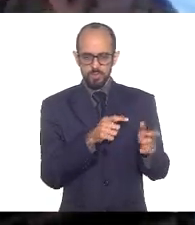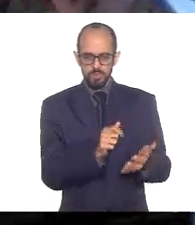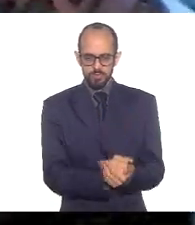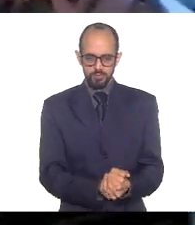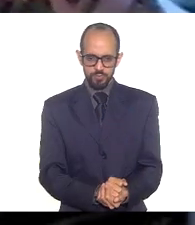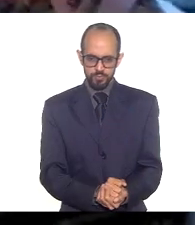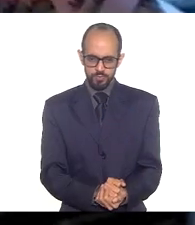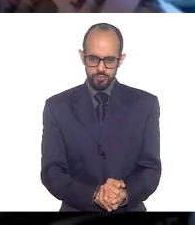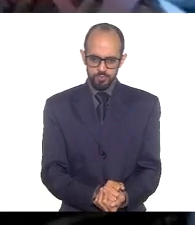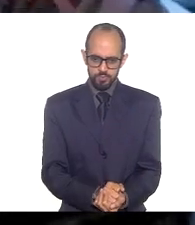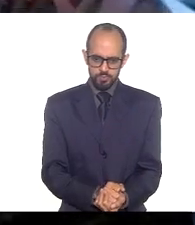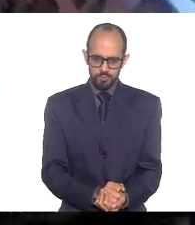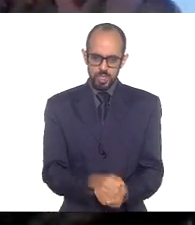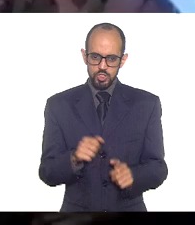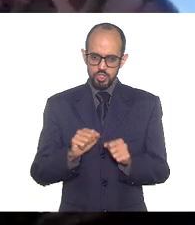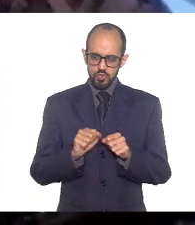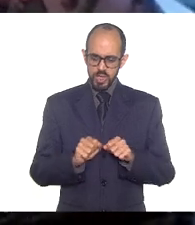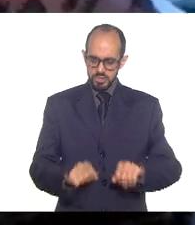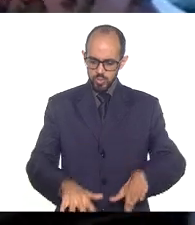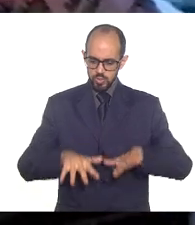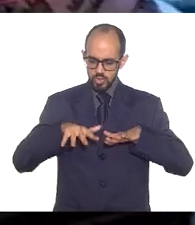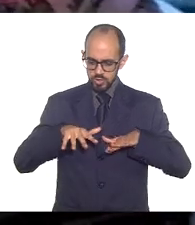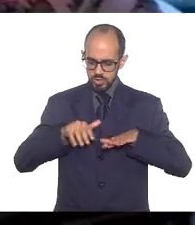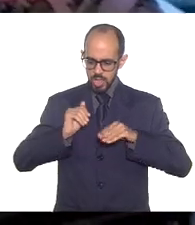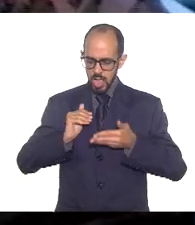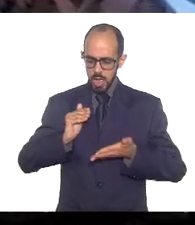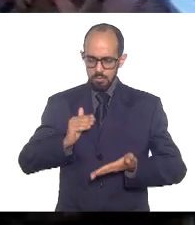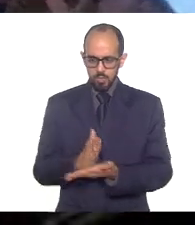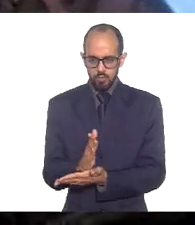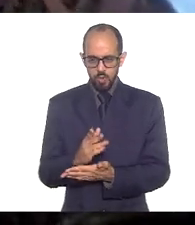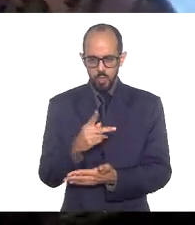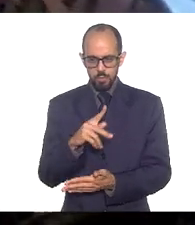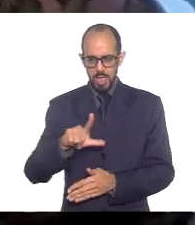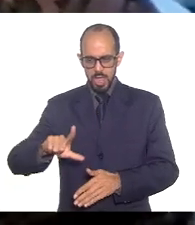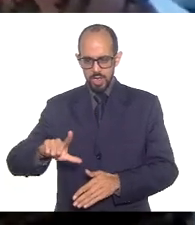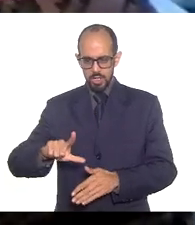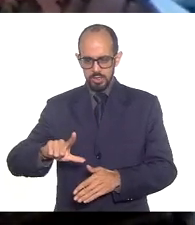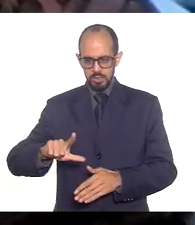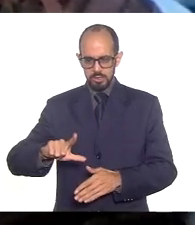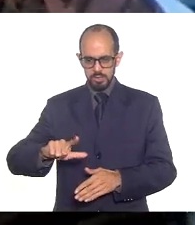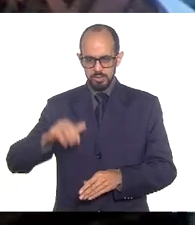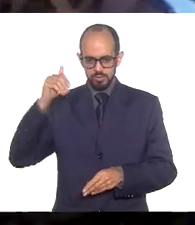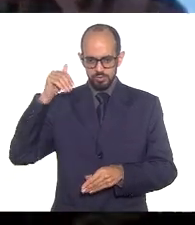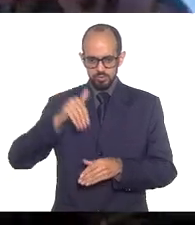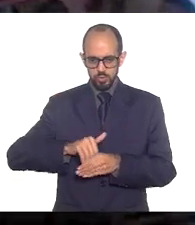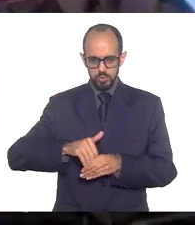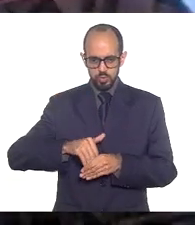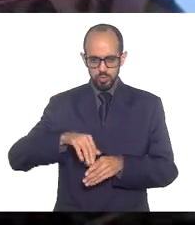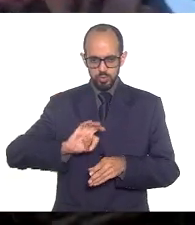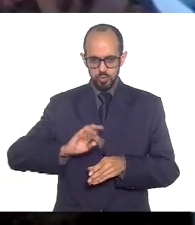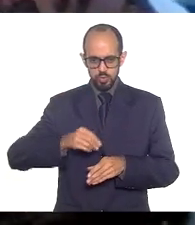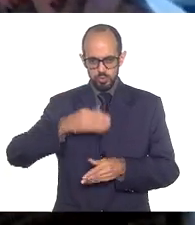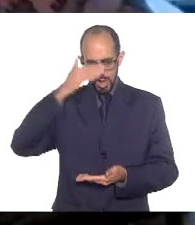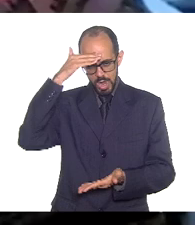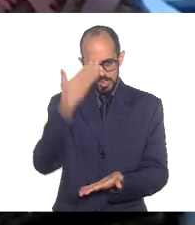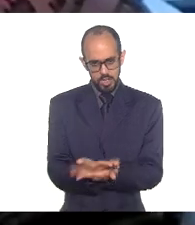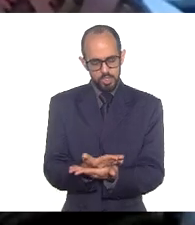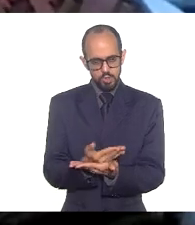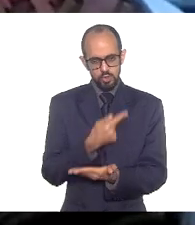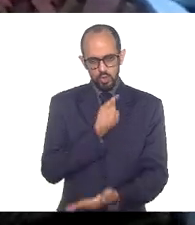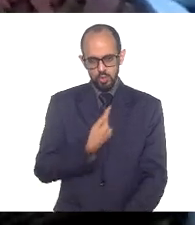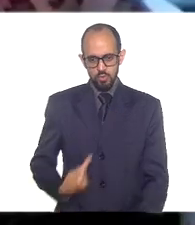E aí o projeto é uma chegou acreditou na